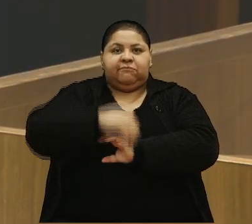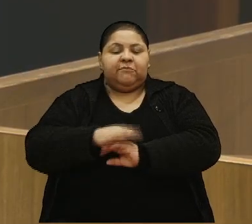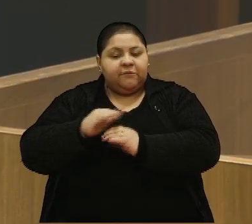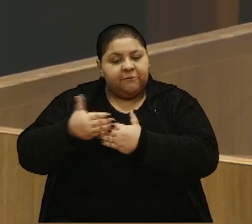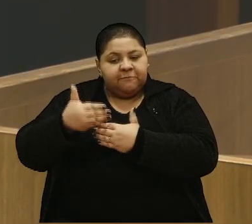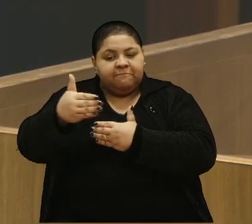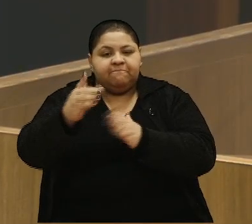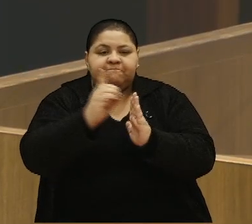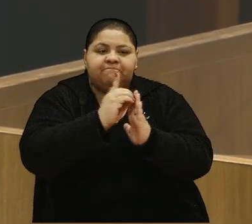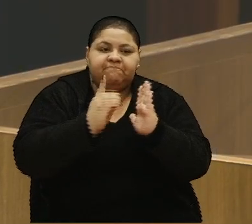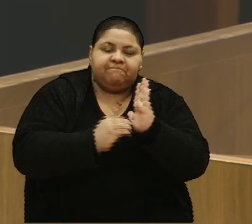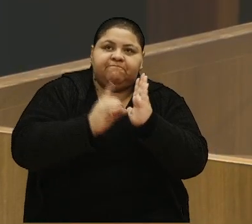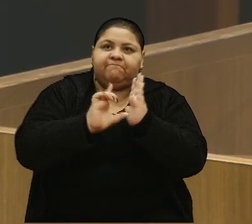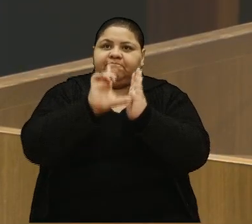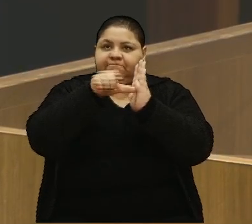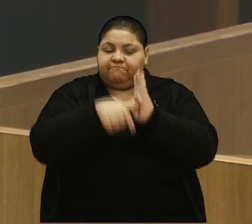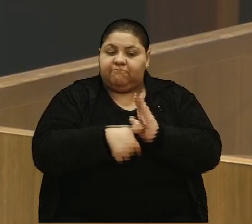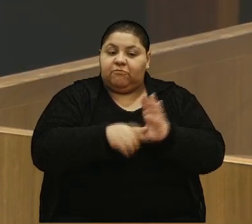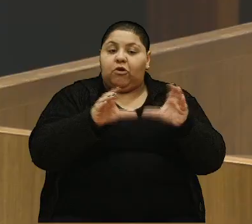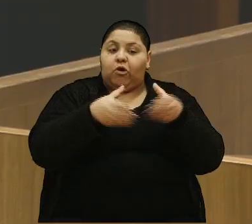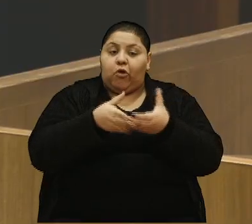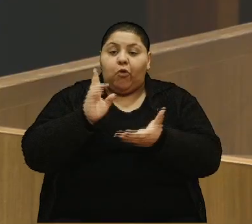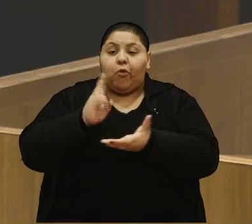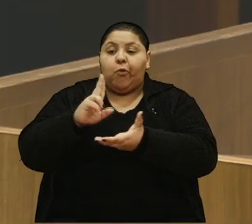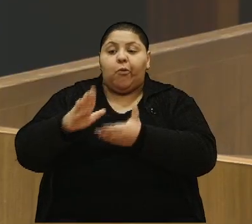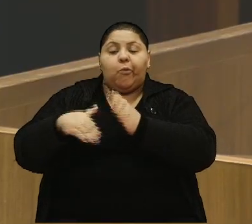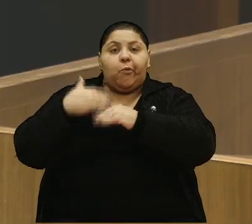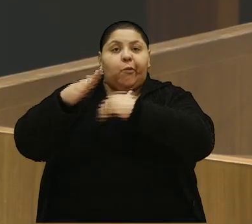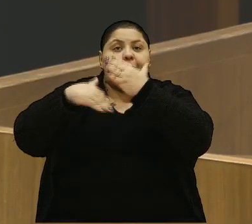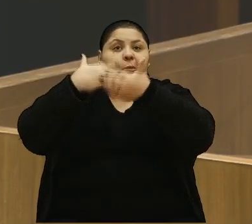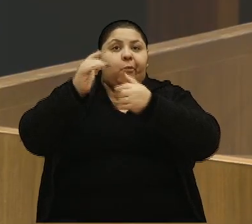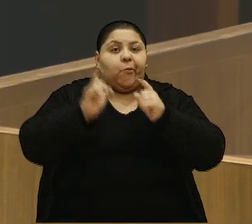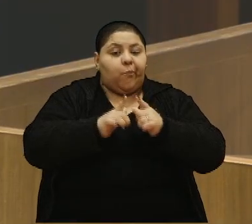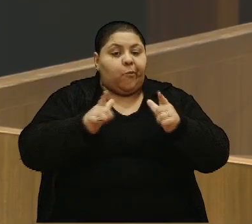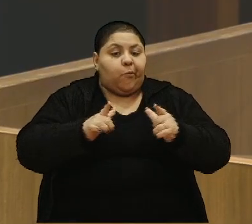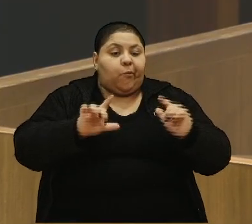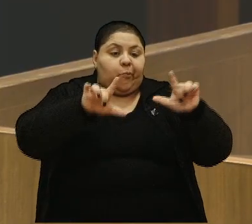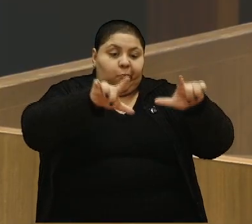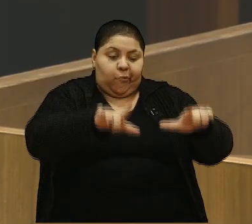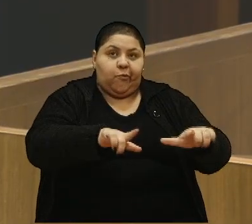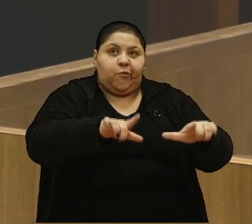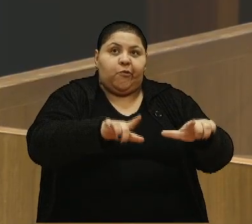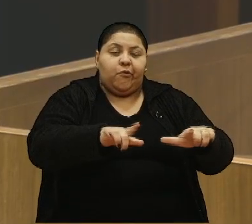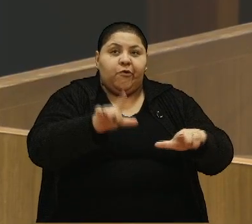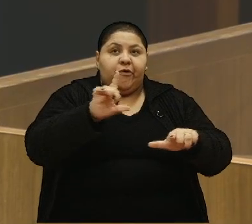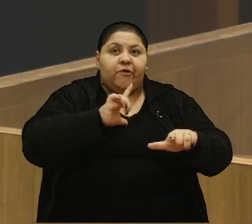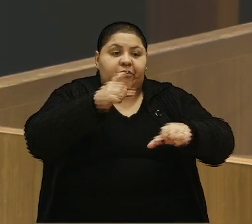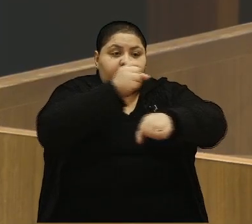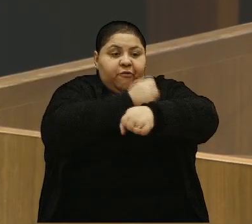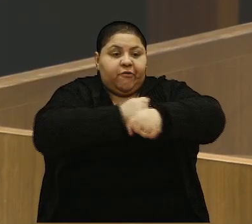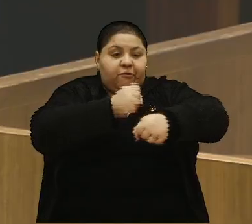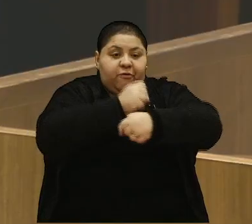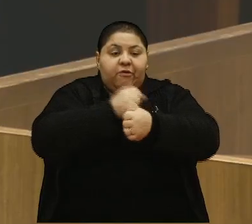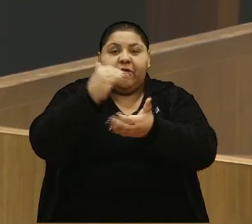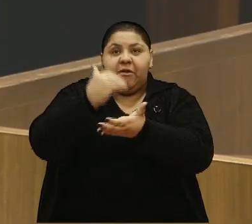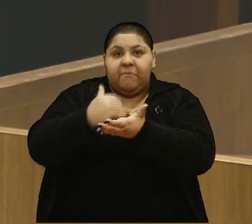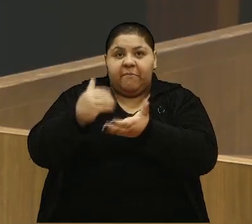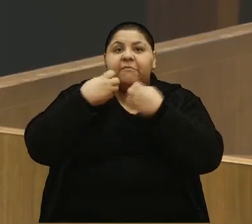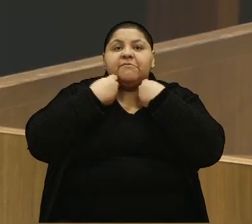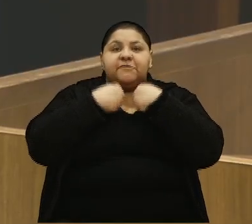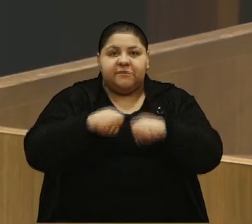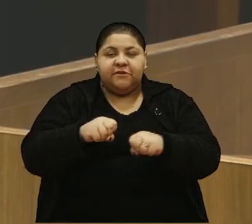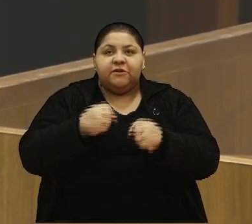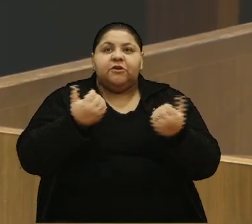da década seguinte, o grupo continuou crescendo, ampliando a sede, que passou a contar com a cozinha e secretaria.